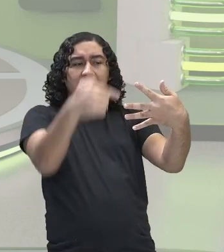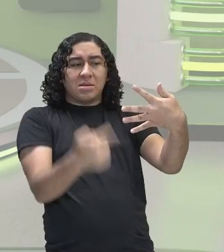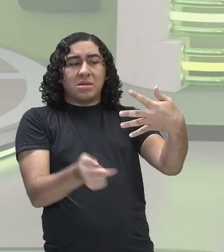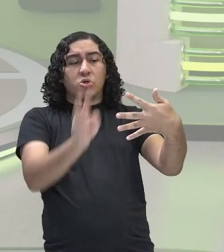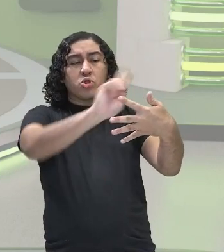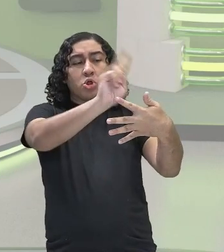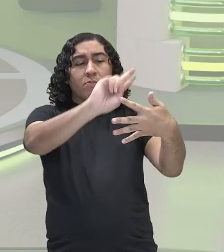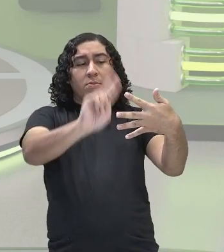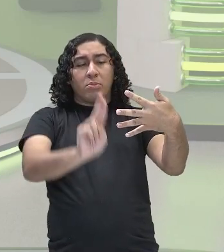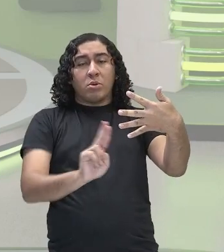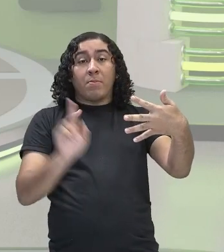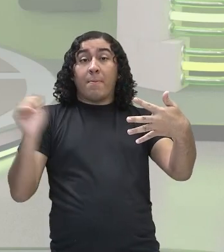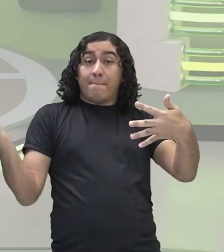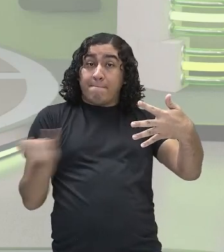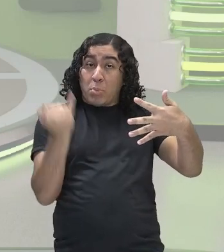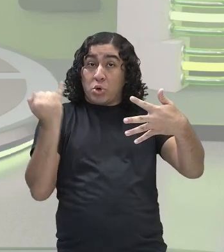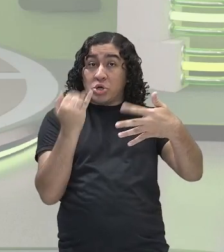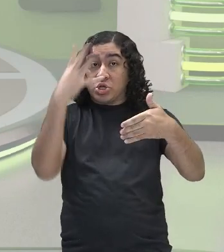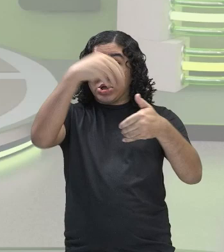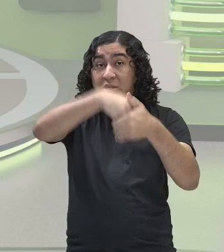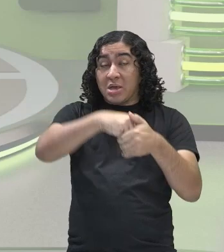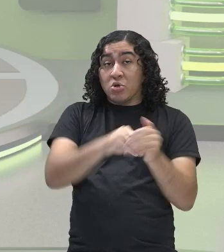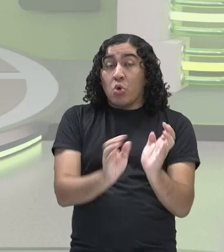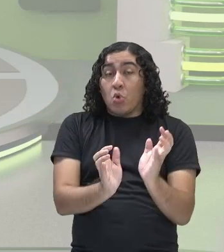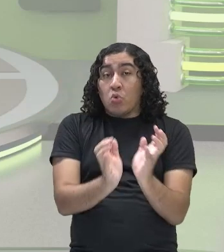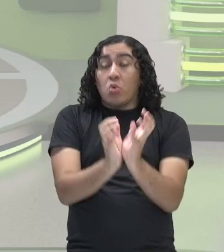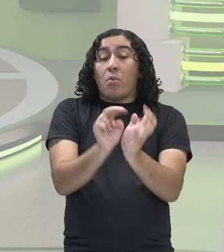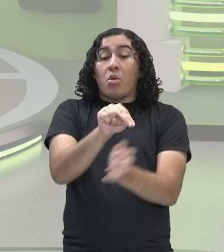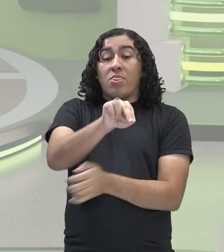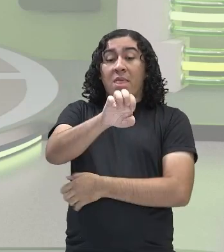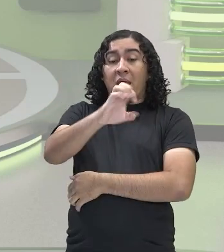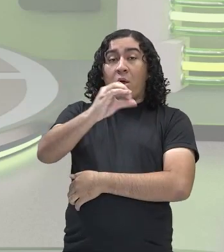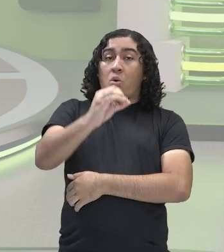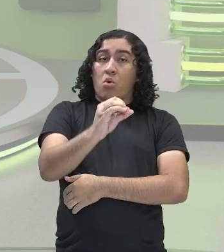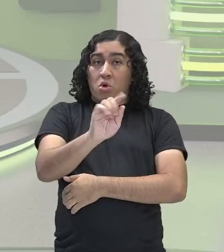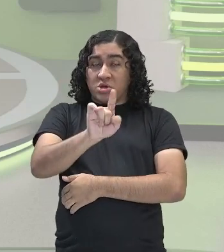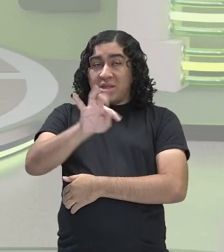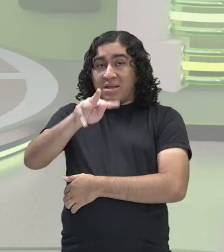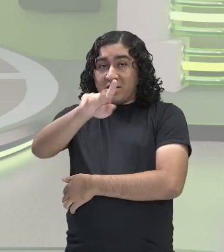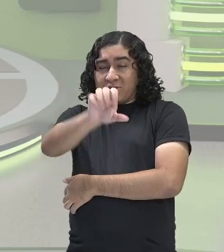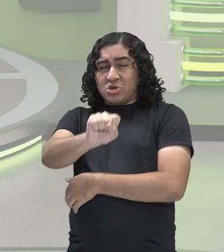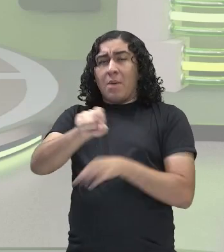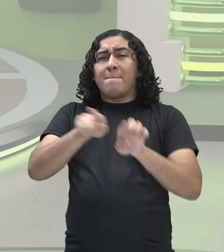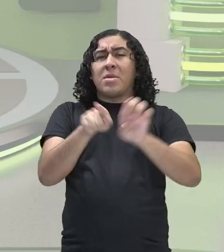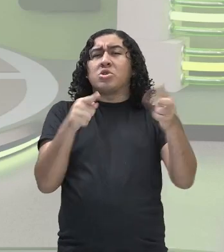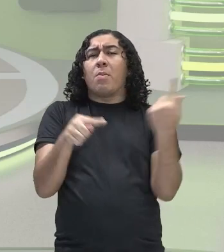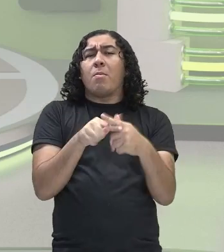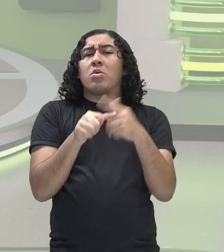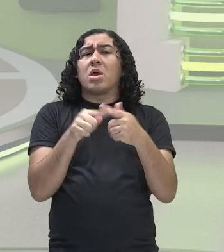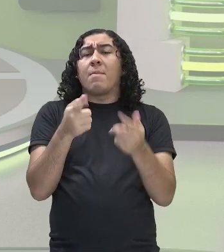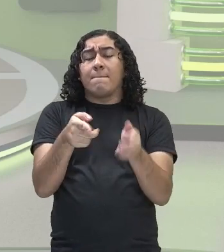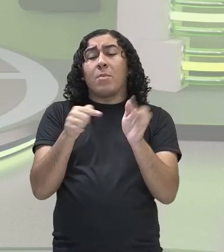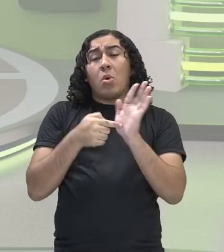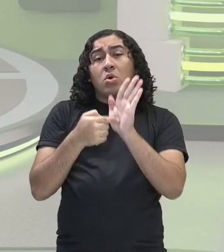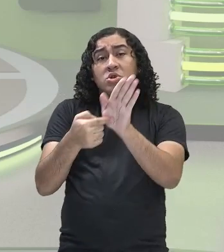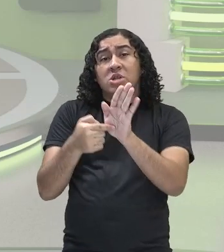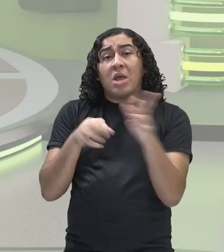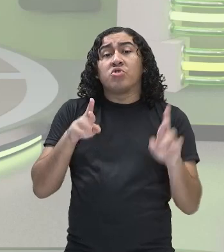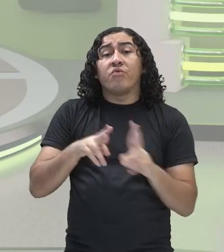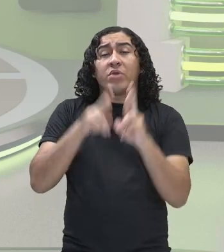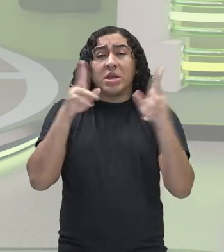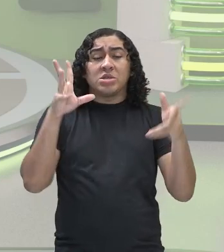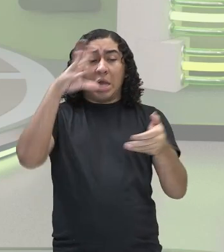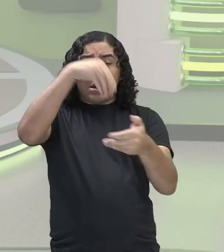mais importantes dentro das neognatas. Mas por que eu chamei a atenção da divergência dentro da classificação?